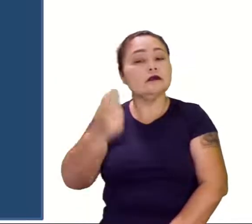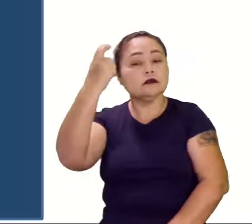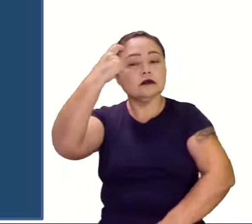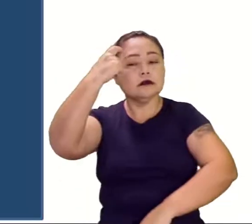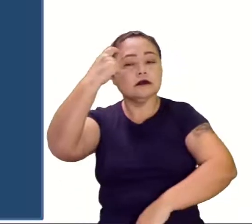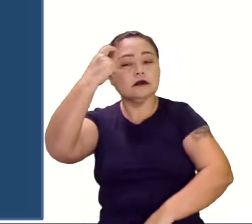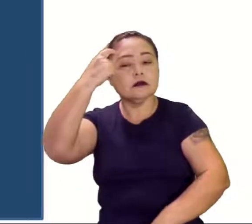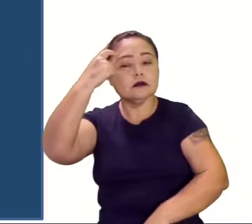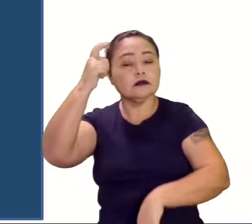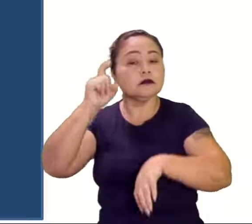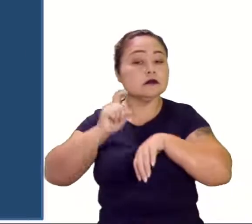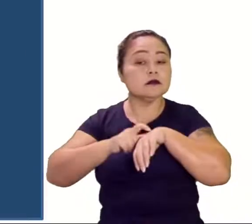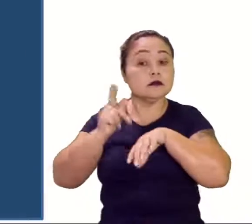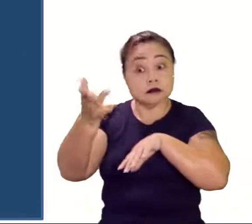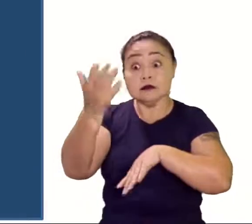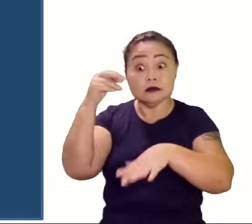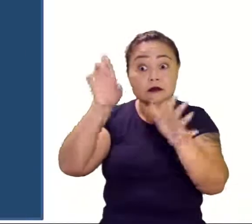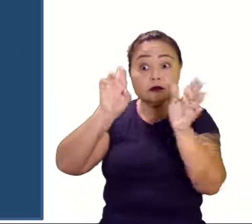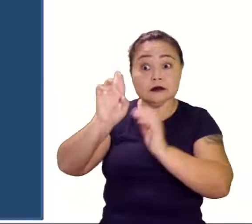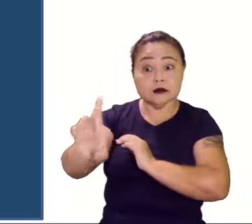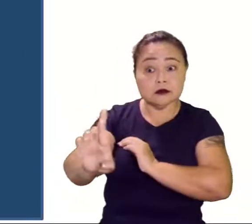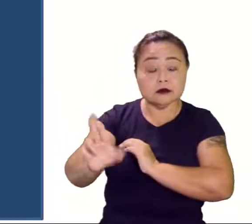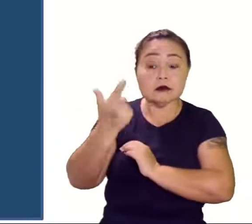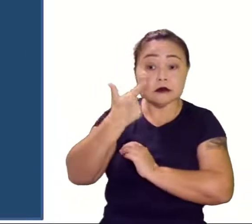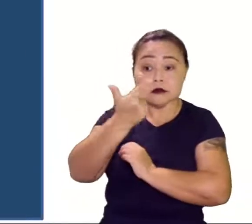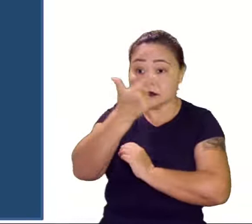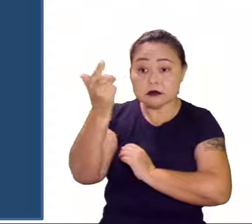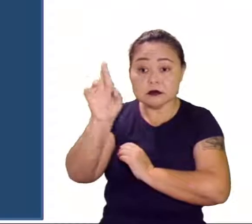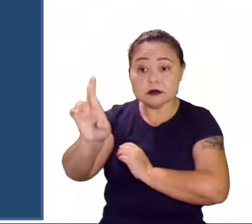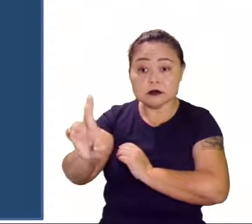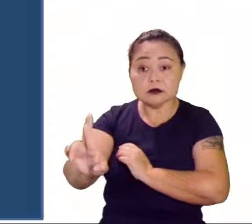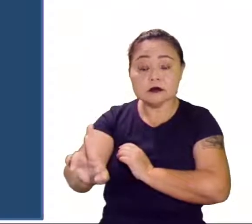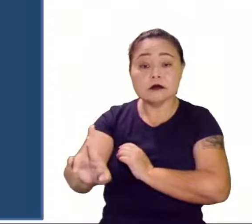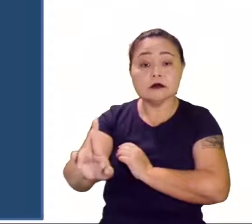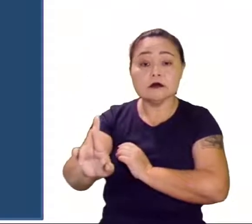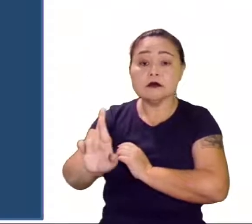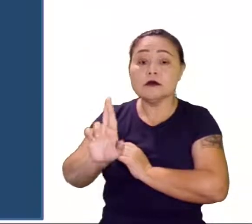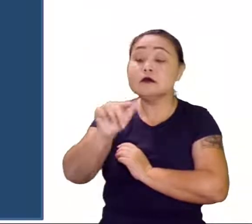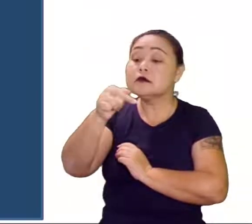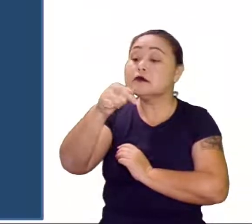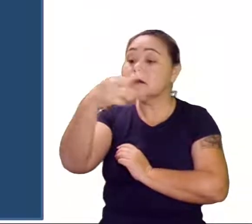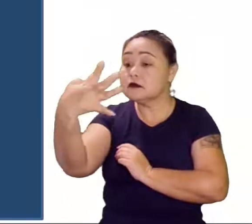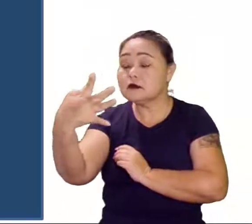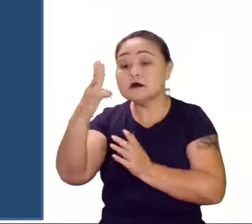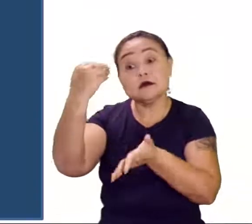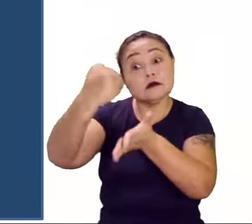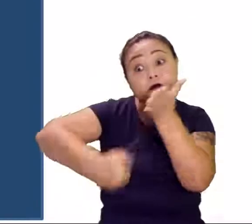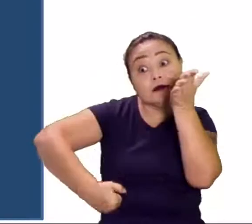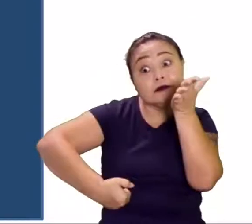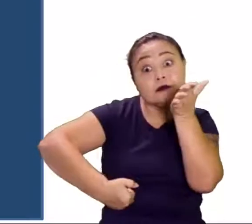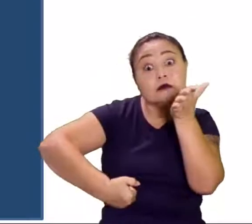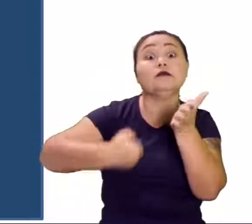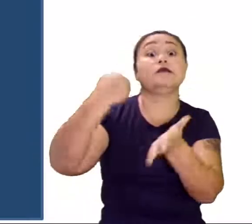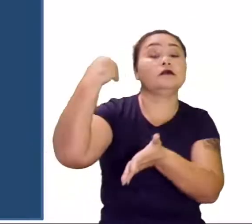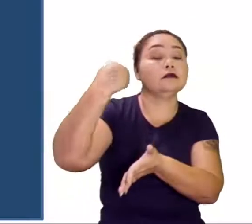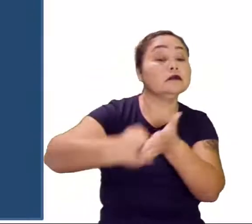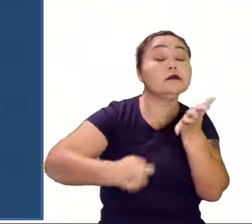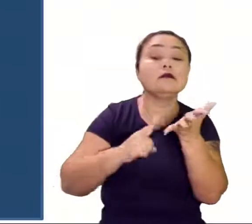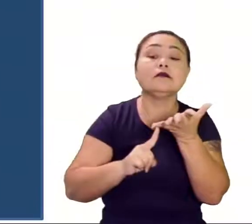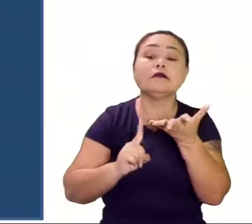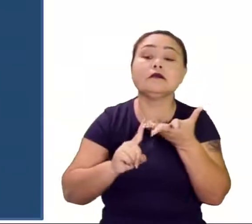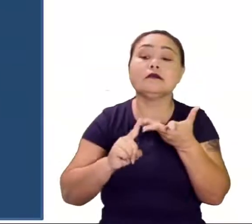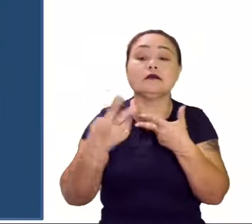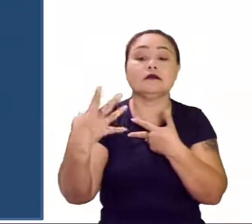Pensando, vamos à resposta? Vamos lá? Do 7 para o 4, o que está acontecendo? Diminuindo. Ah, tá diminuindo. E